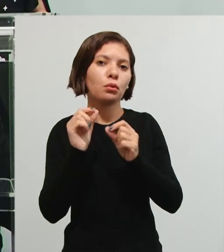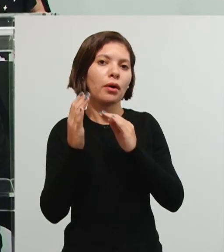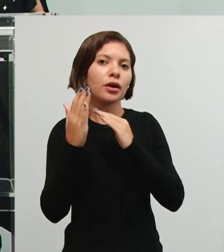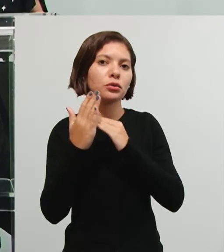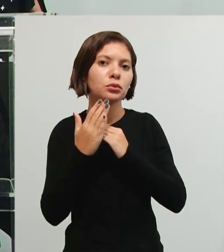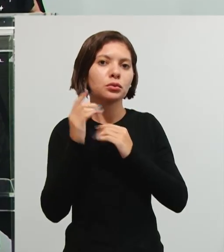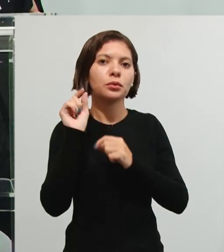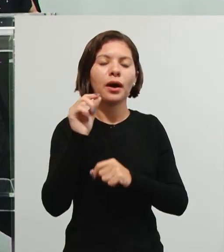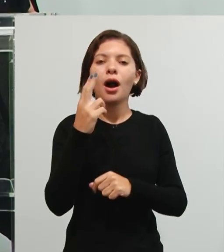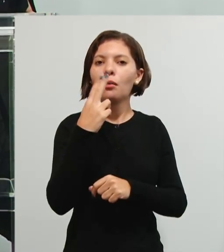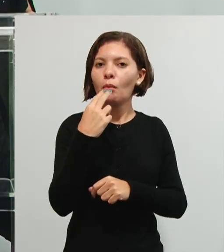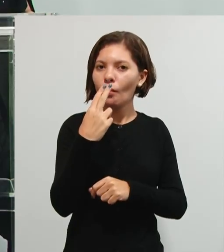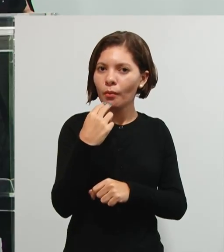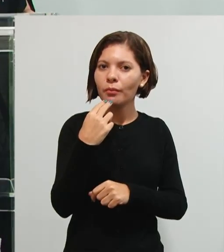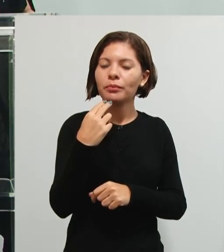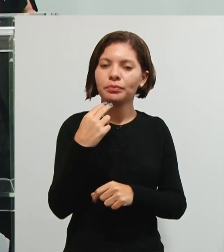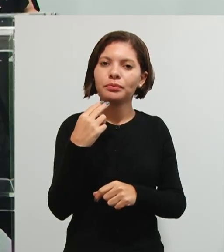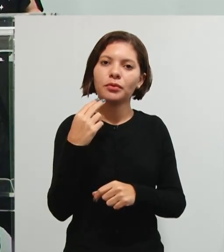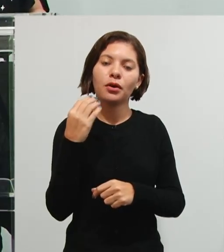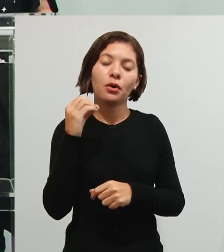nutrição, né? A partir da...